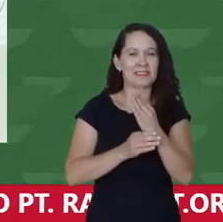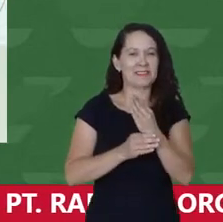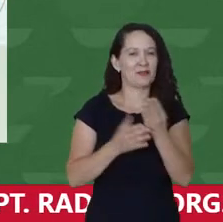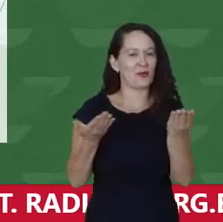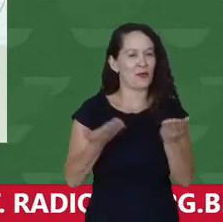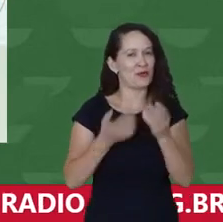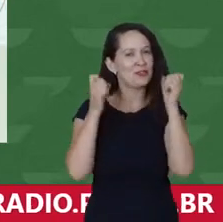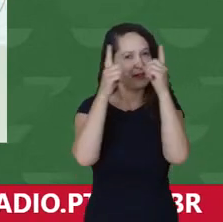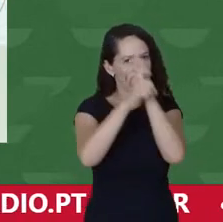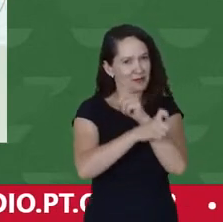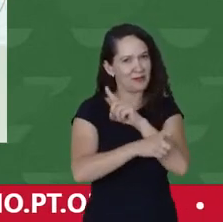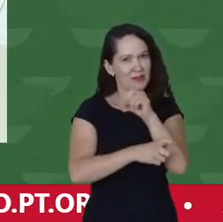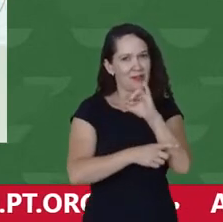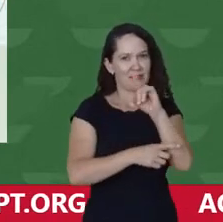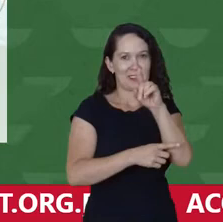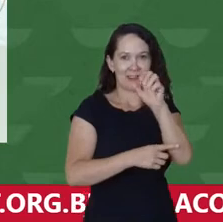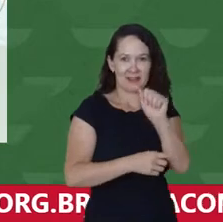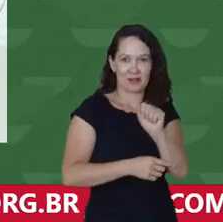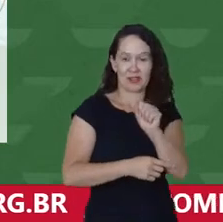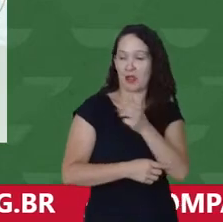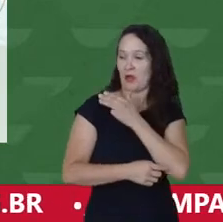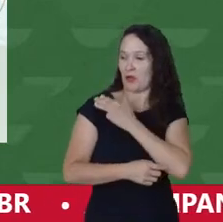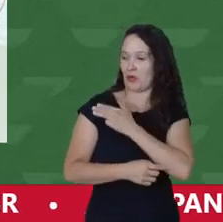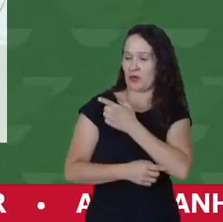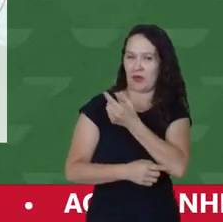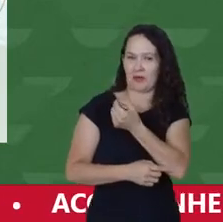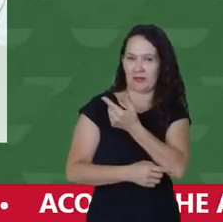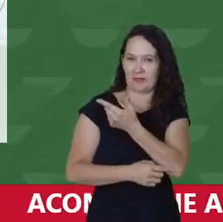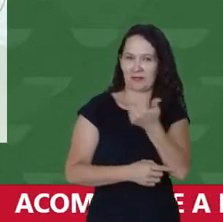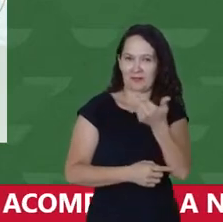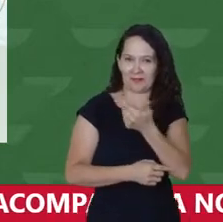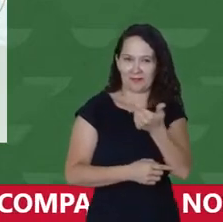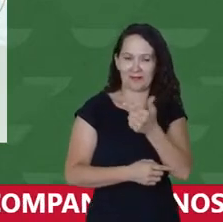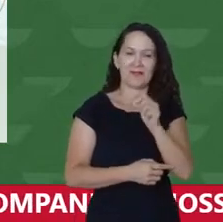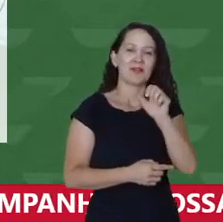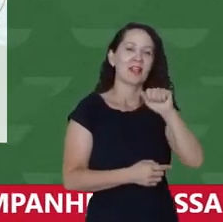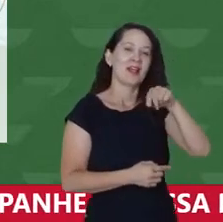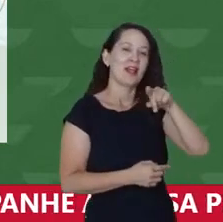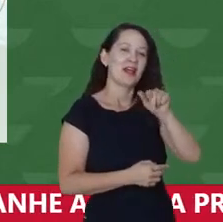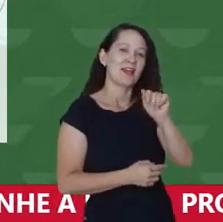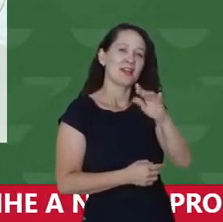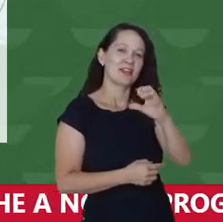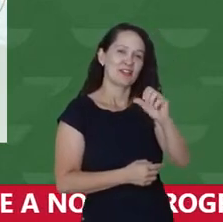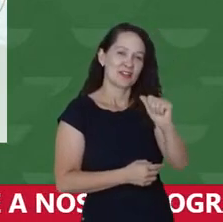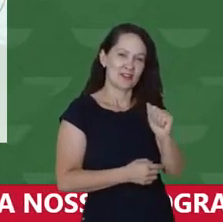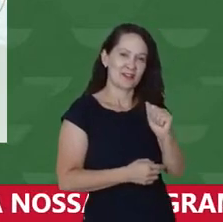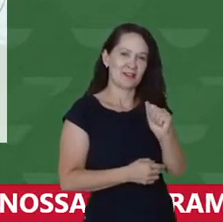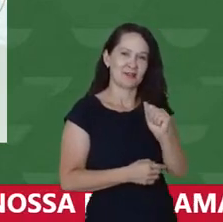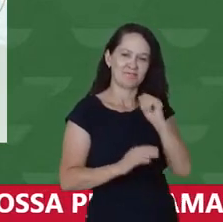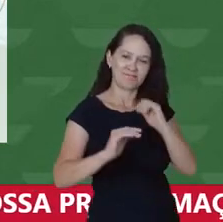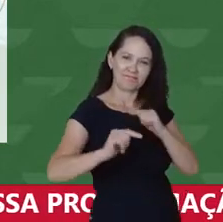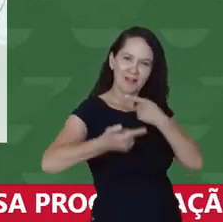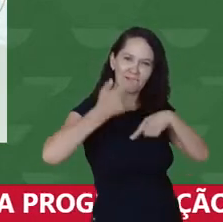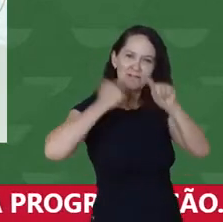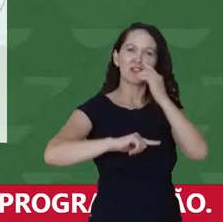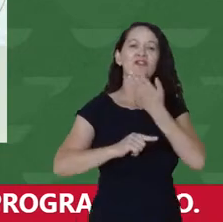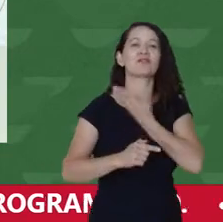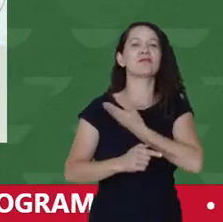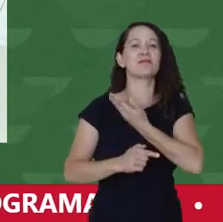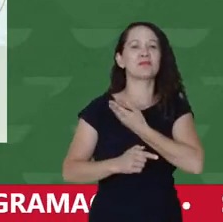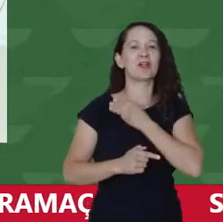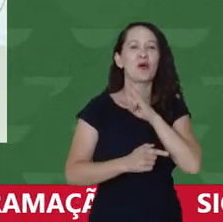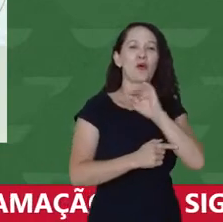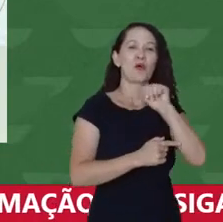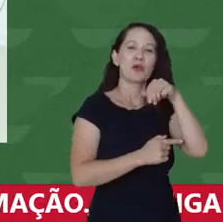caos. Zilda Ferreira, Lula 2022. Angélica Berwald, avante companheiros.